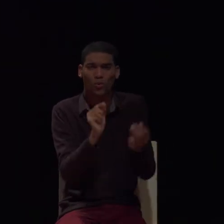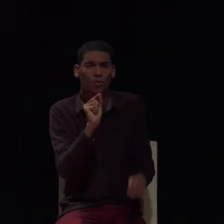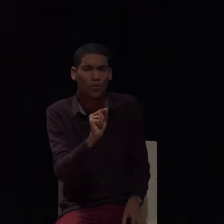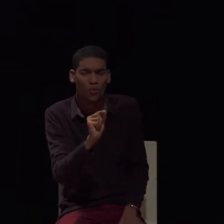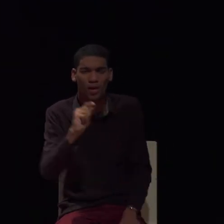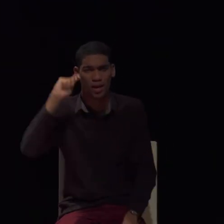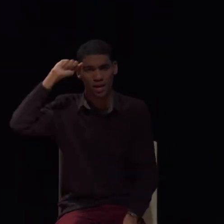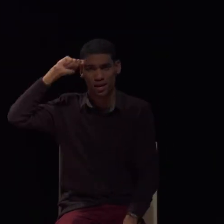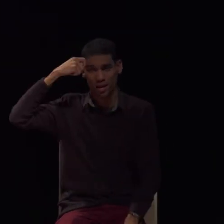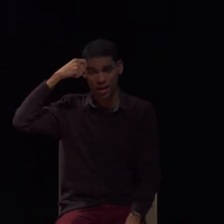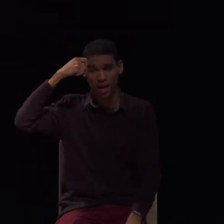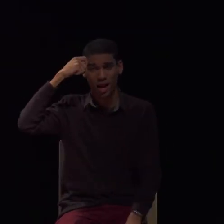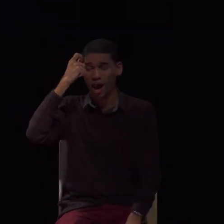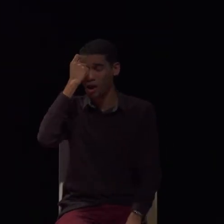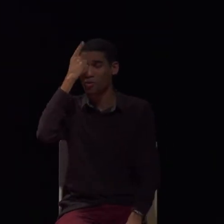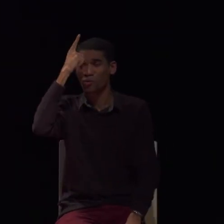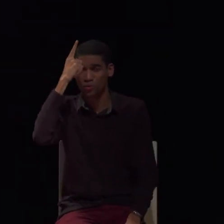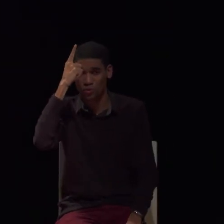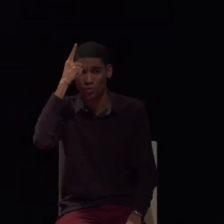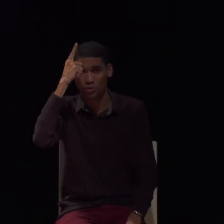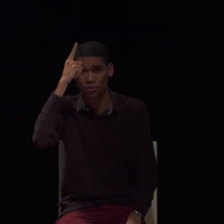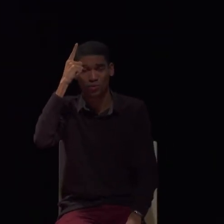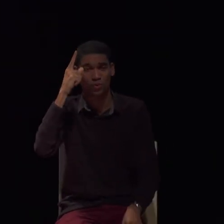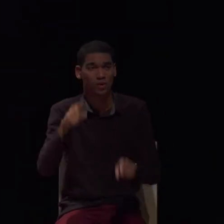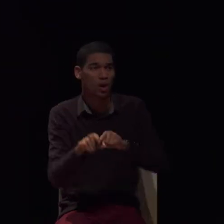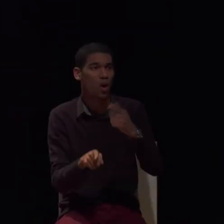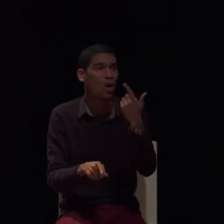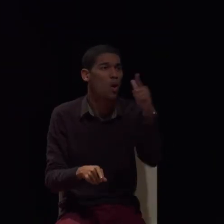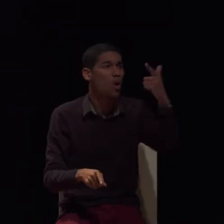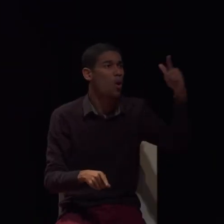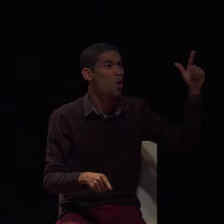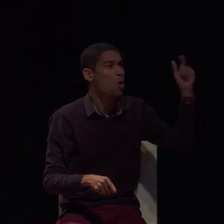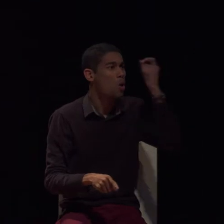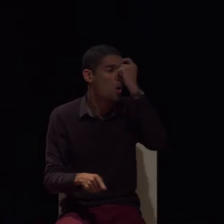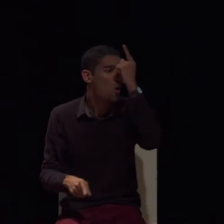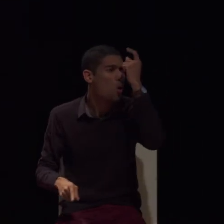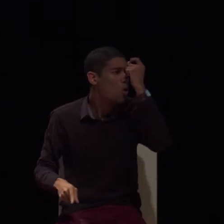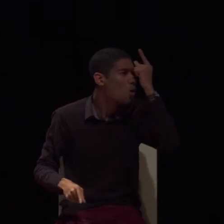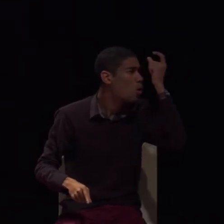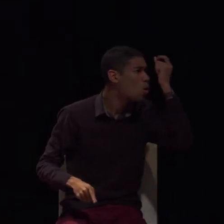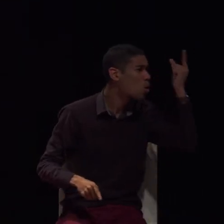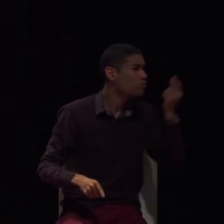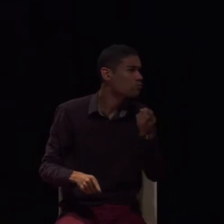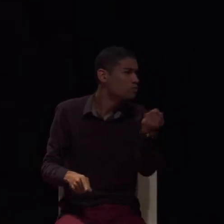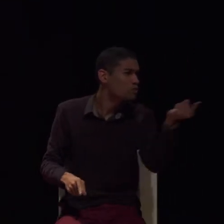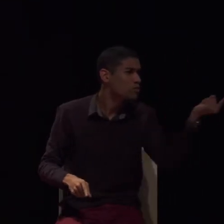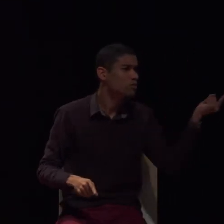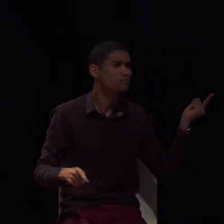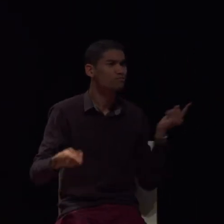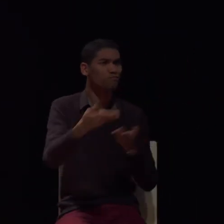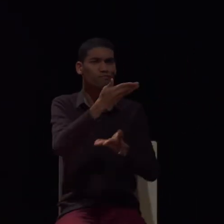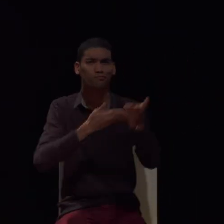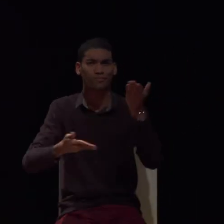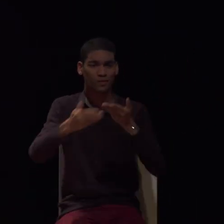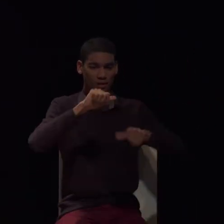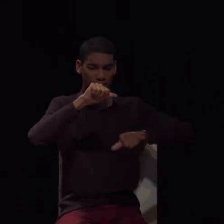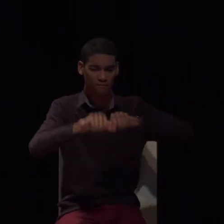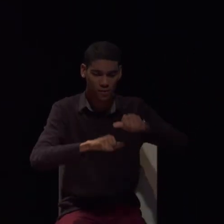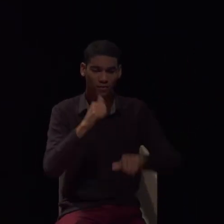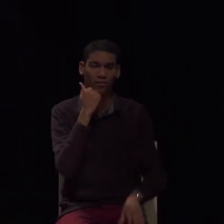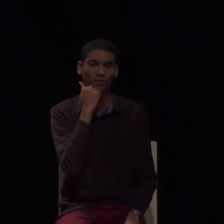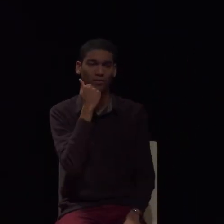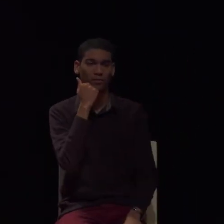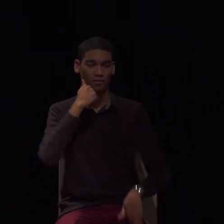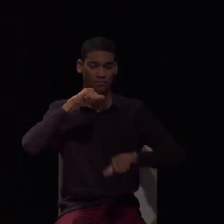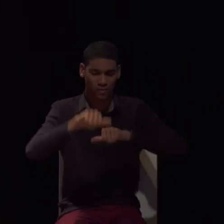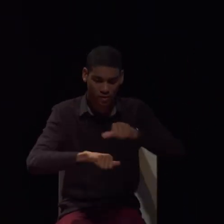com os outros saberes de outras culturas como forma potente de transformar ciência transformar a cultura e transformar a educação